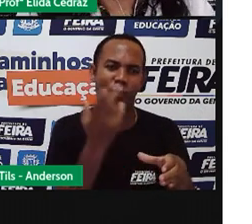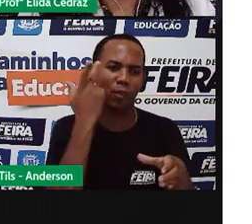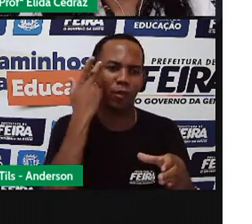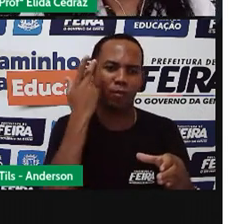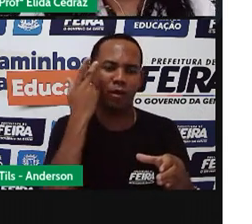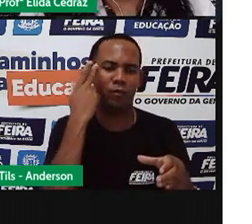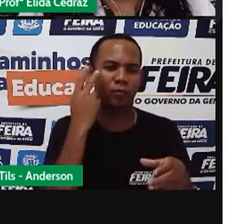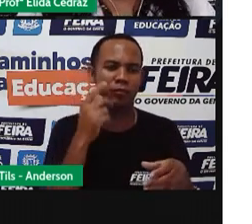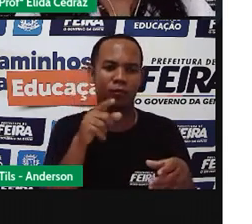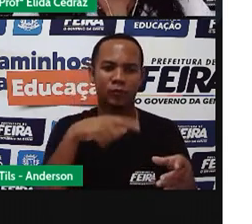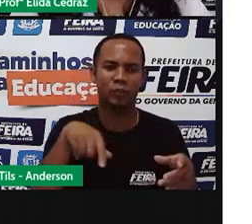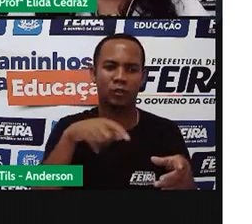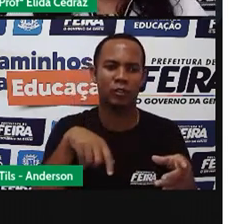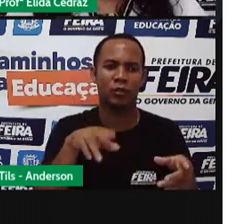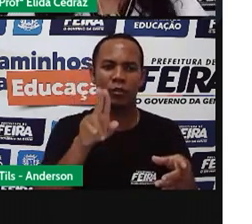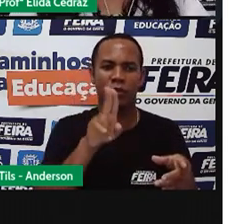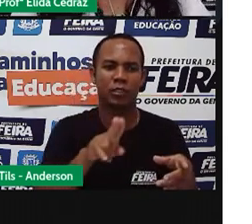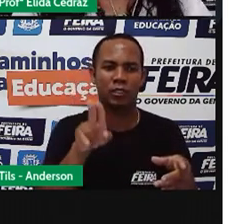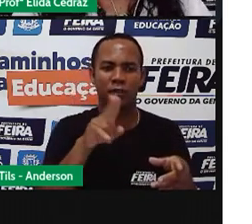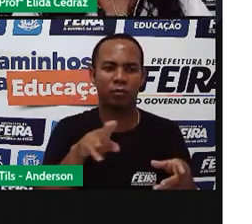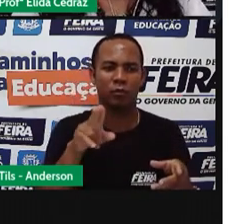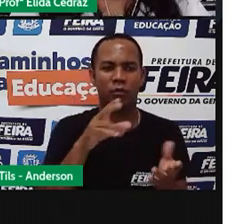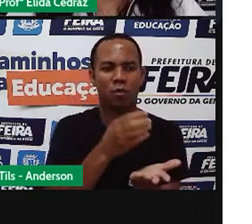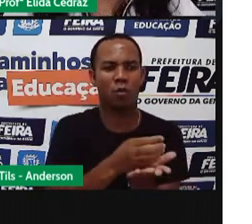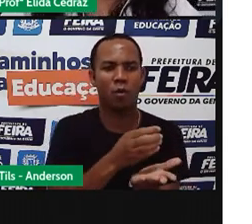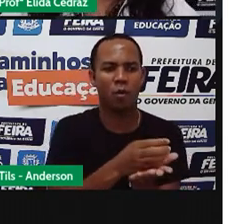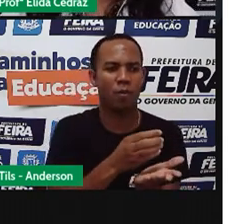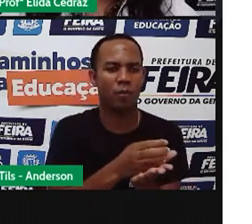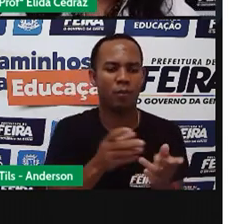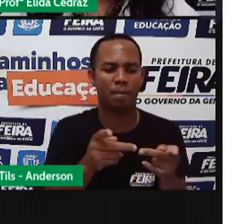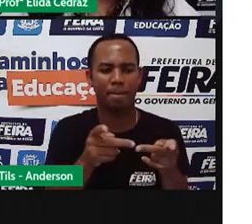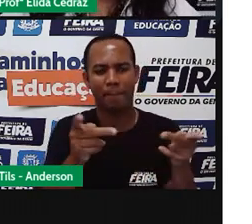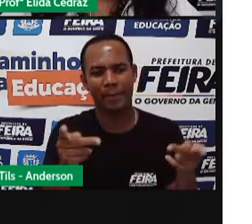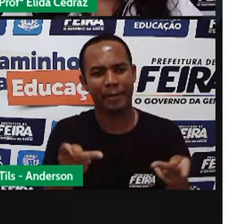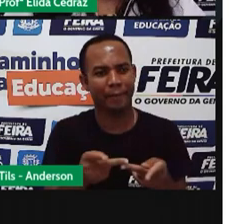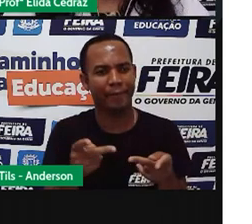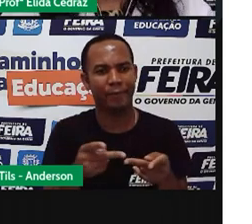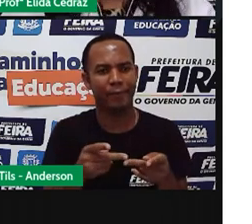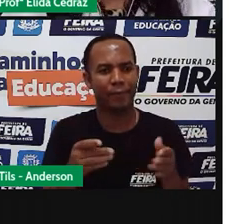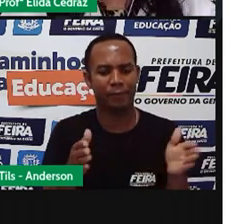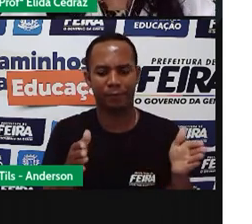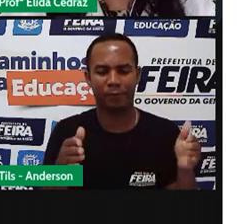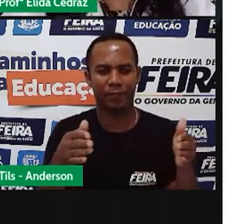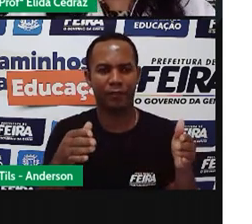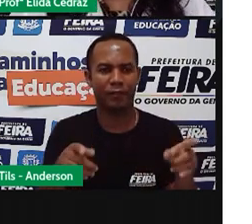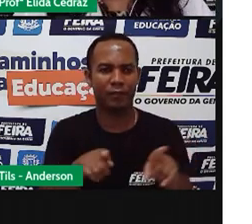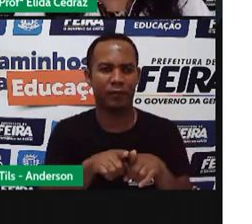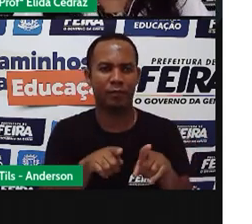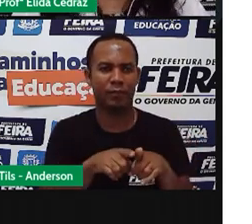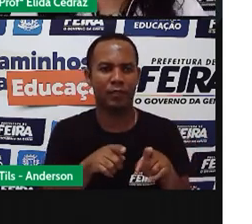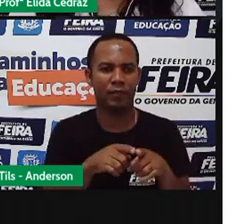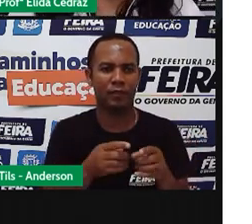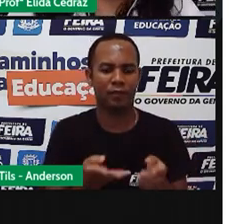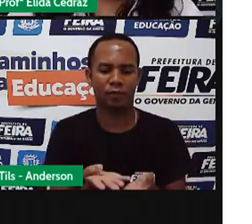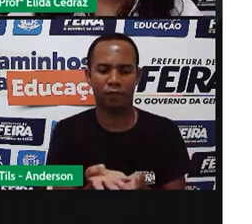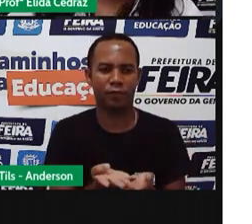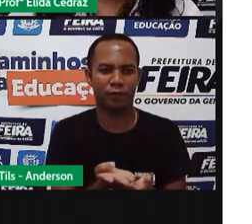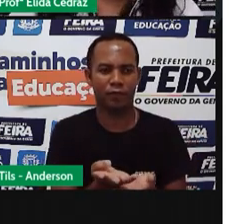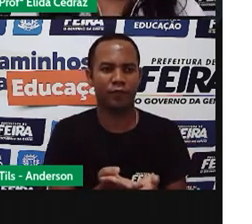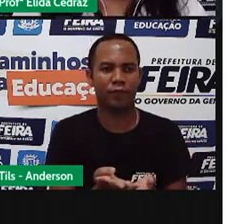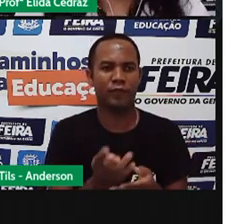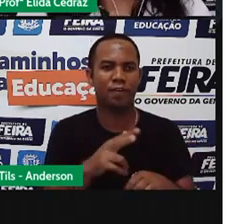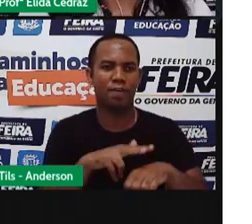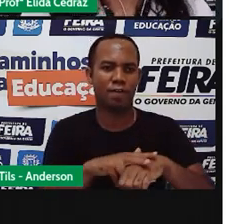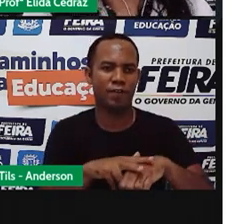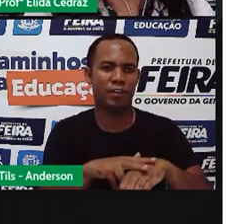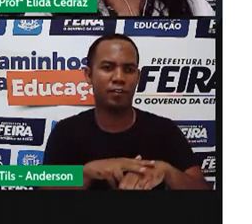utilizamos copos, pratos, panelas, assadeiras de